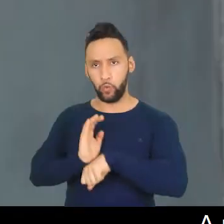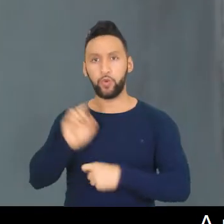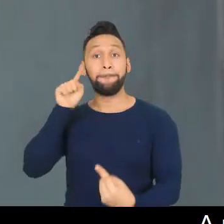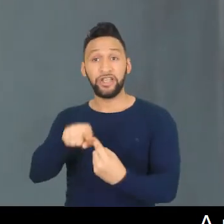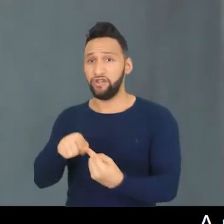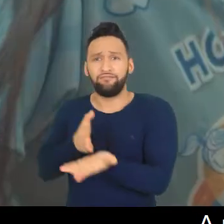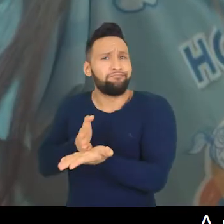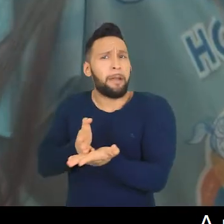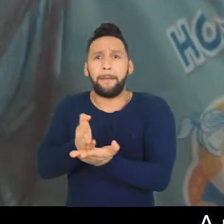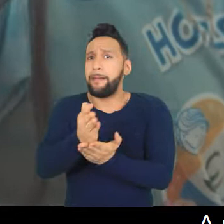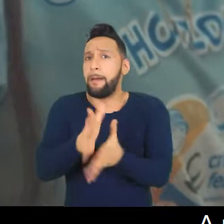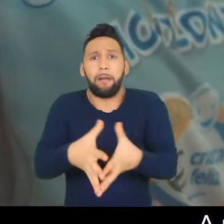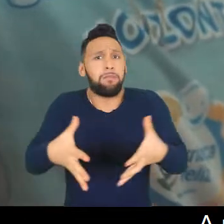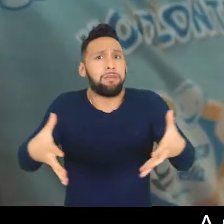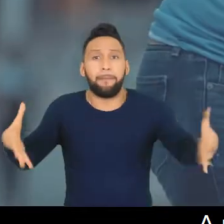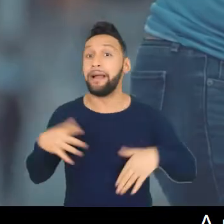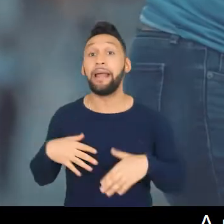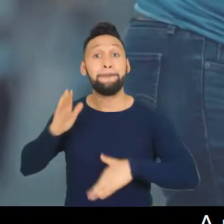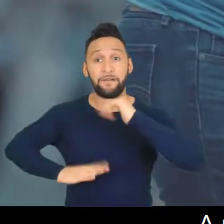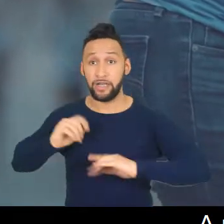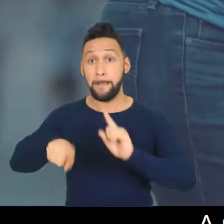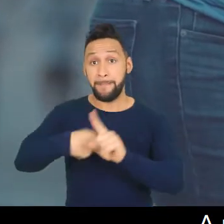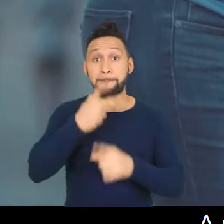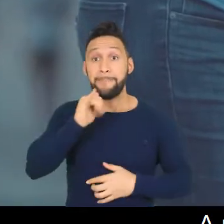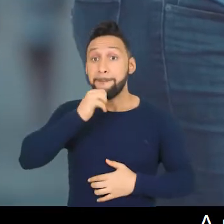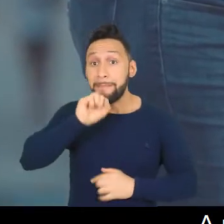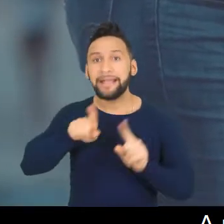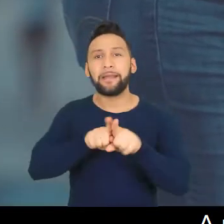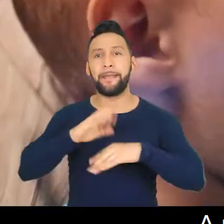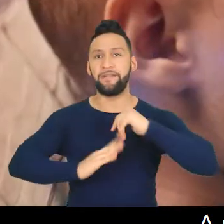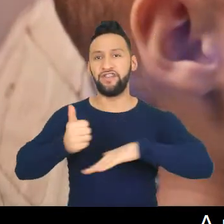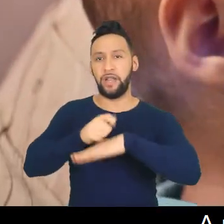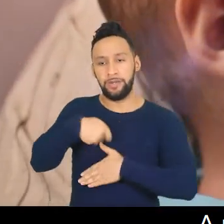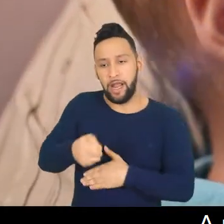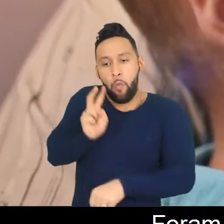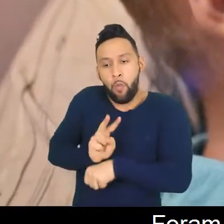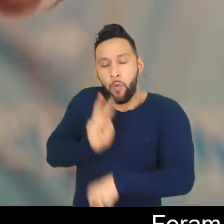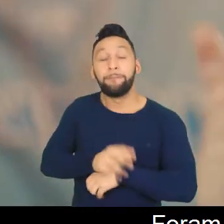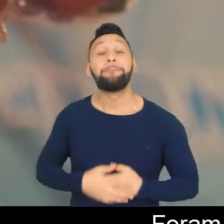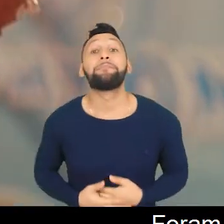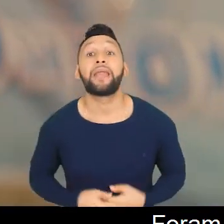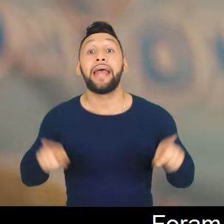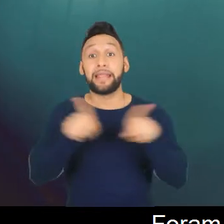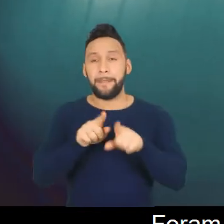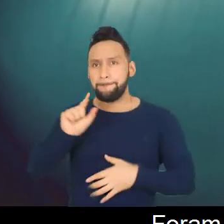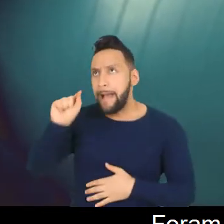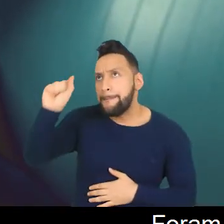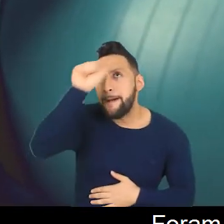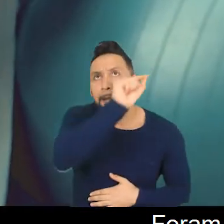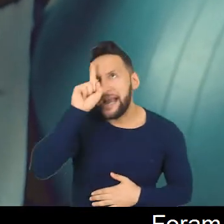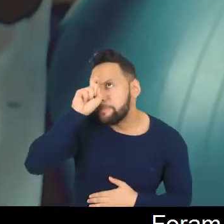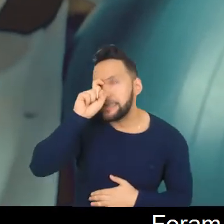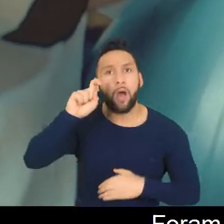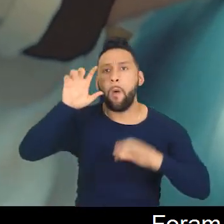social. A meta é continuar capacitando sempre profissionais, pais e cuidadores. Foram implantados